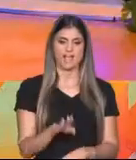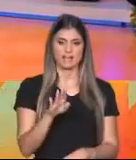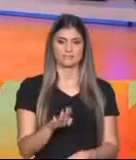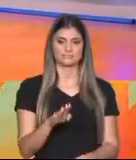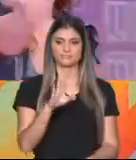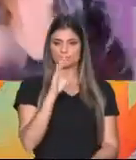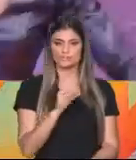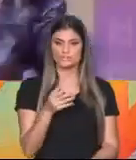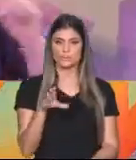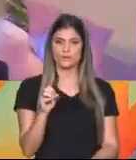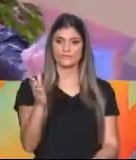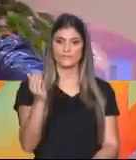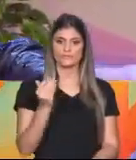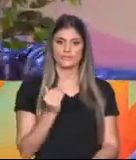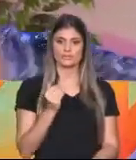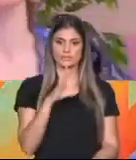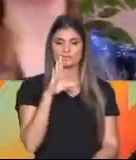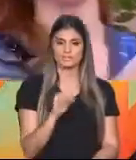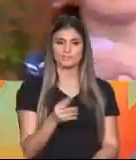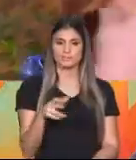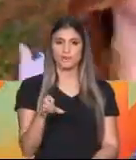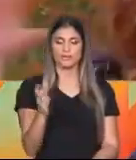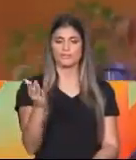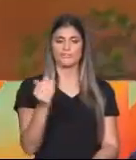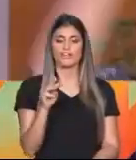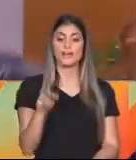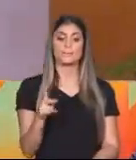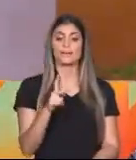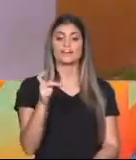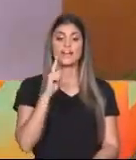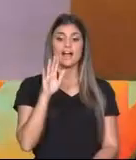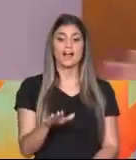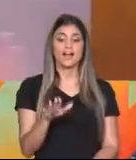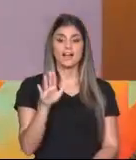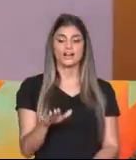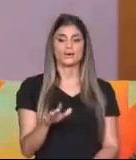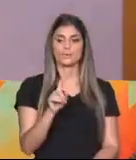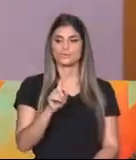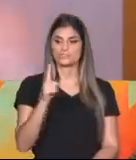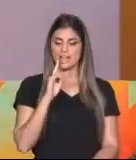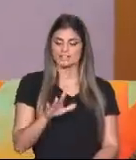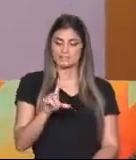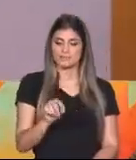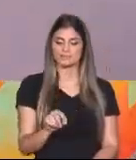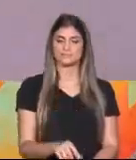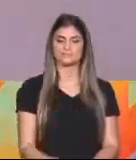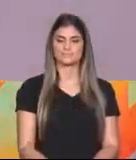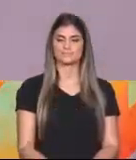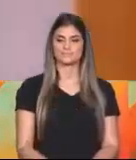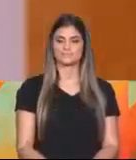sabes o pão bem, não sabes o pão bem. A Maria já cá está, o Zé está cá também.